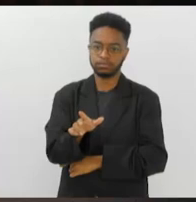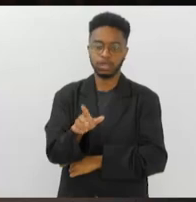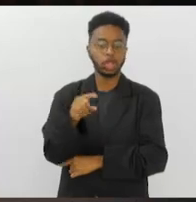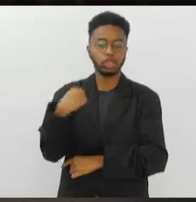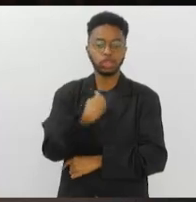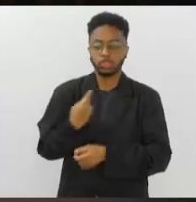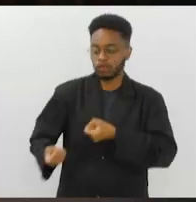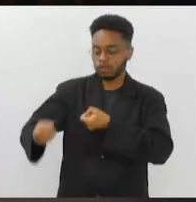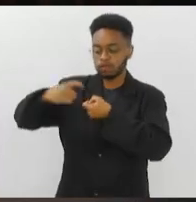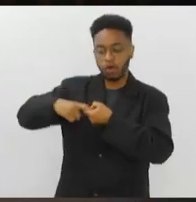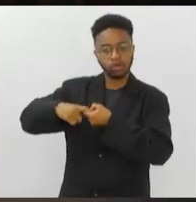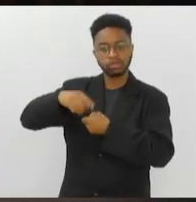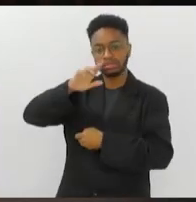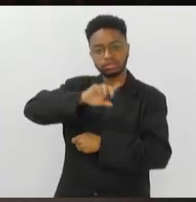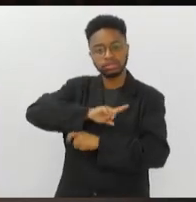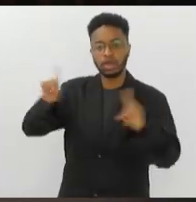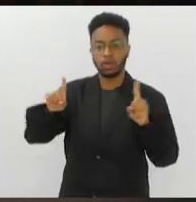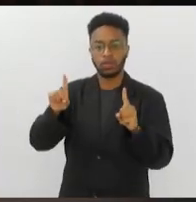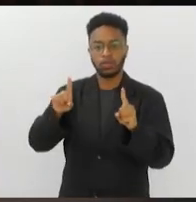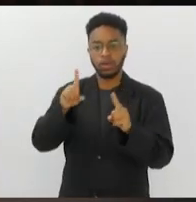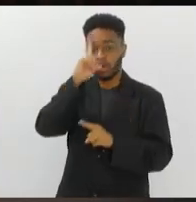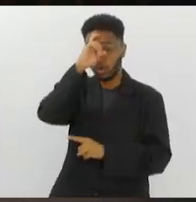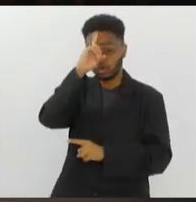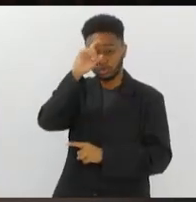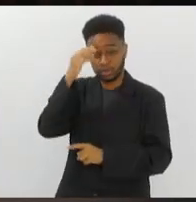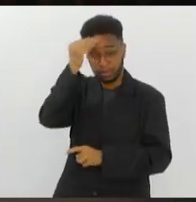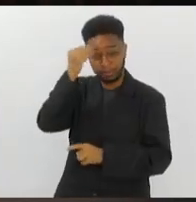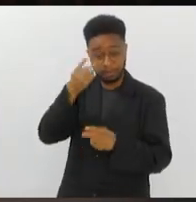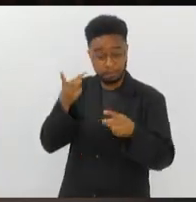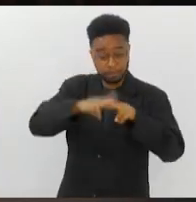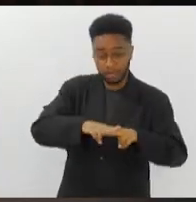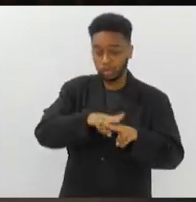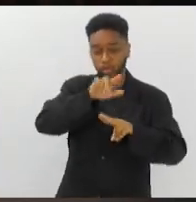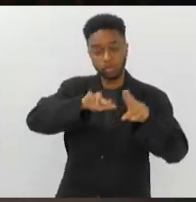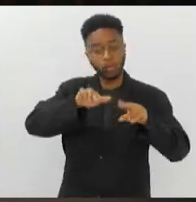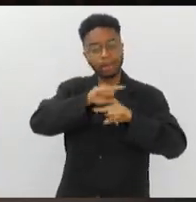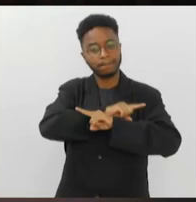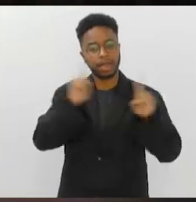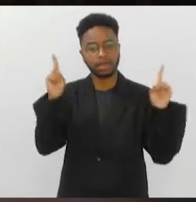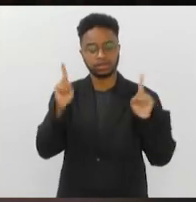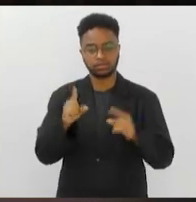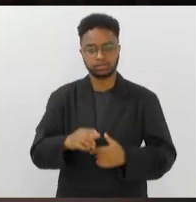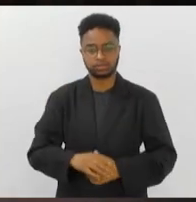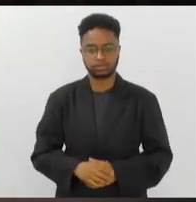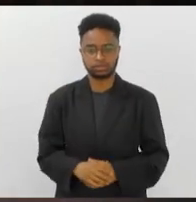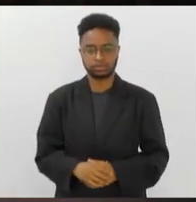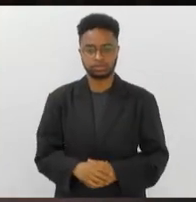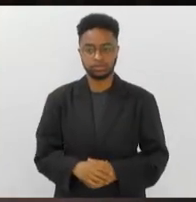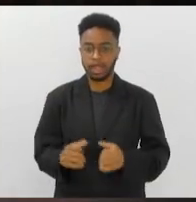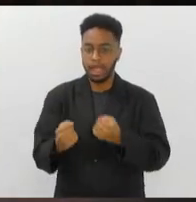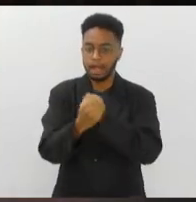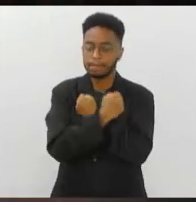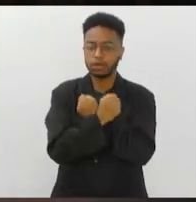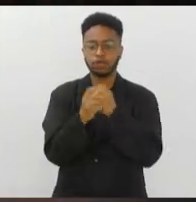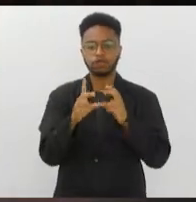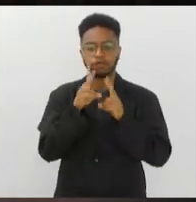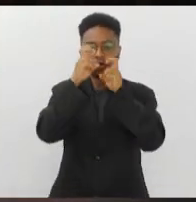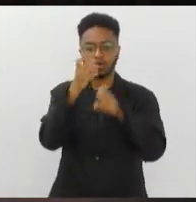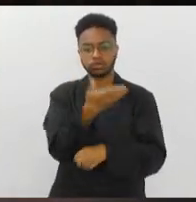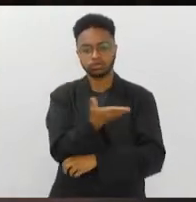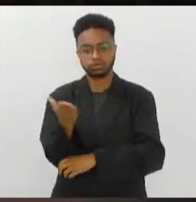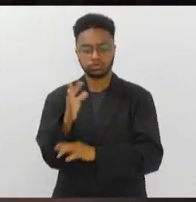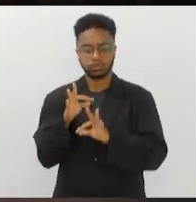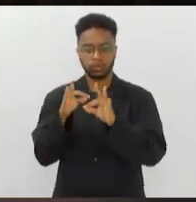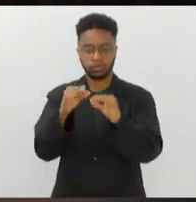passo atrás, manicômios nunca mais! Um abraço forte a todos